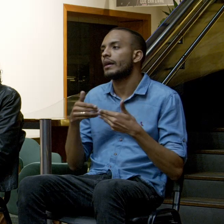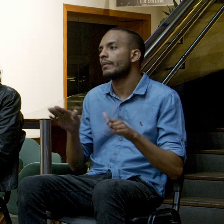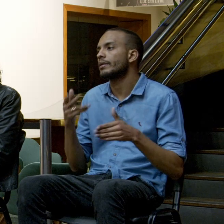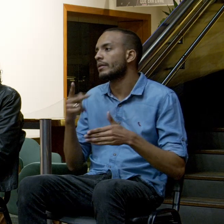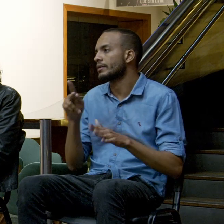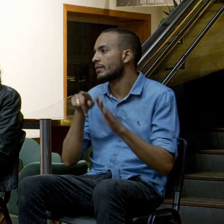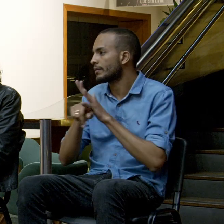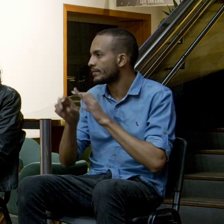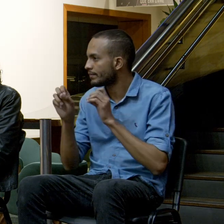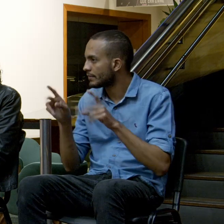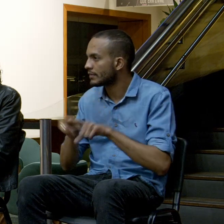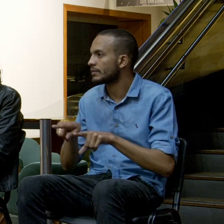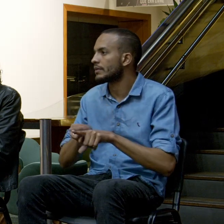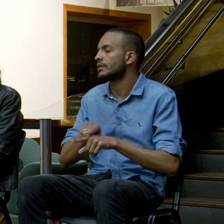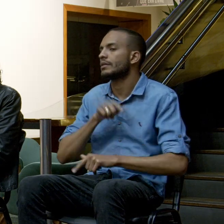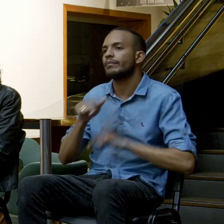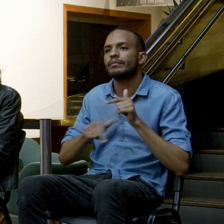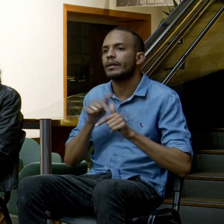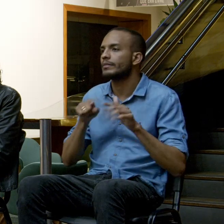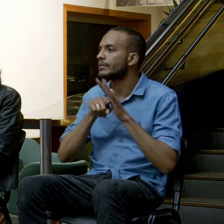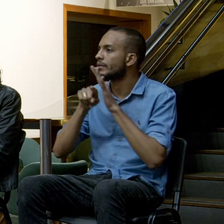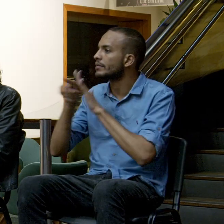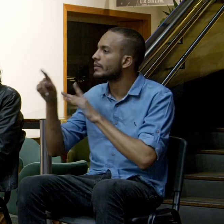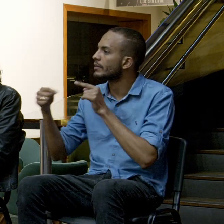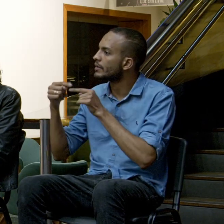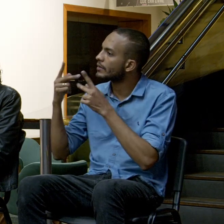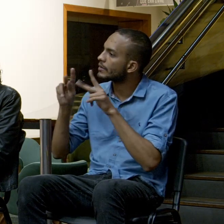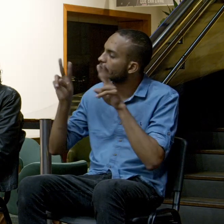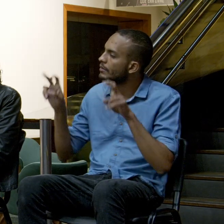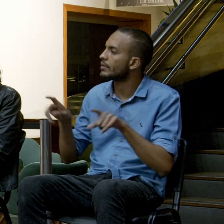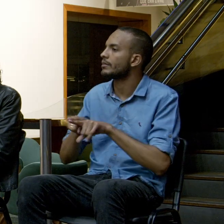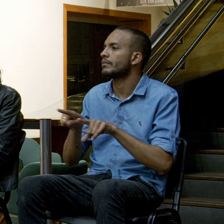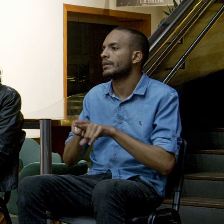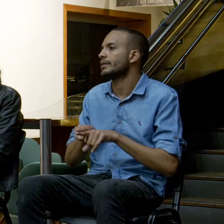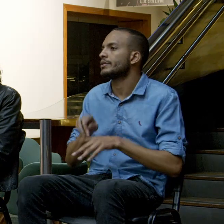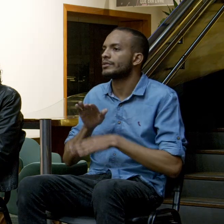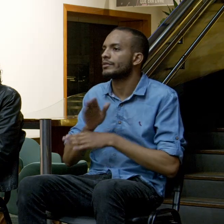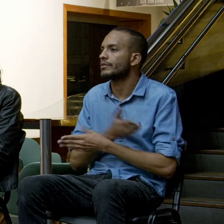para essa pergunta. Eu acho que é um trabalho que faz perguntas nesse sentido, te coloca num lugar